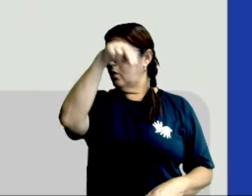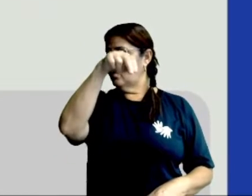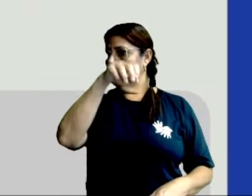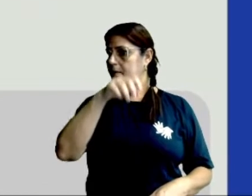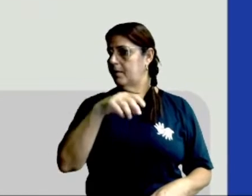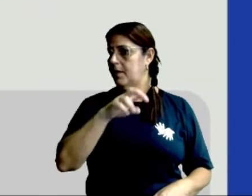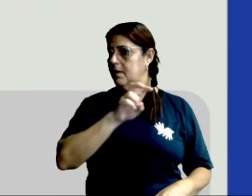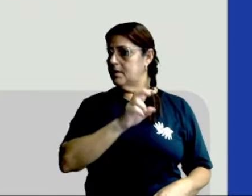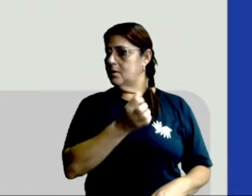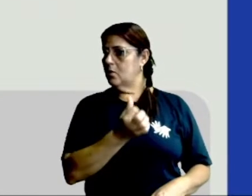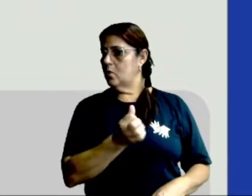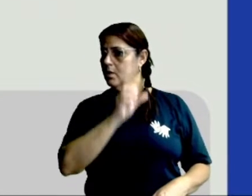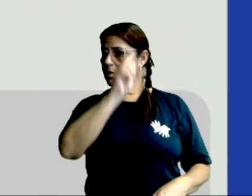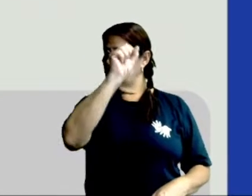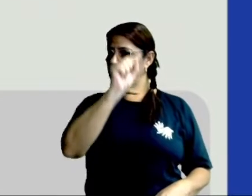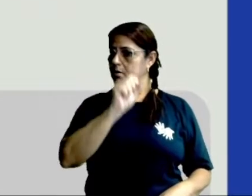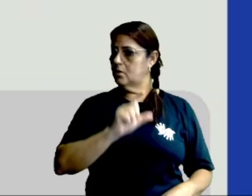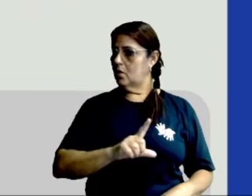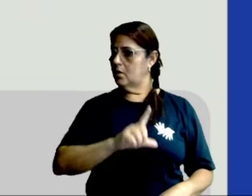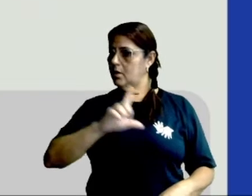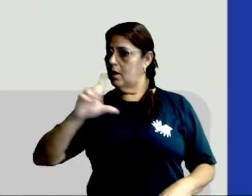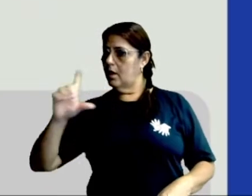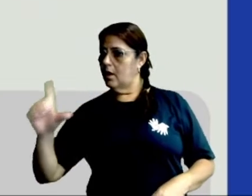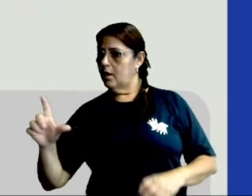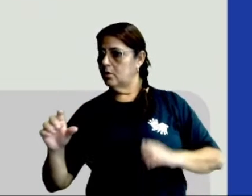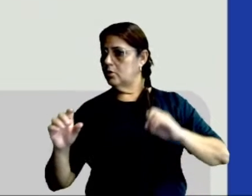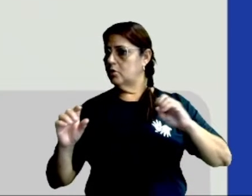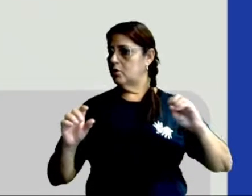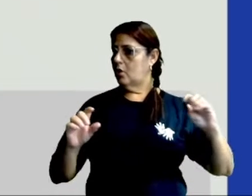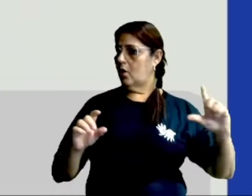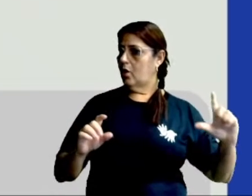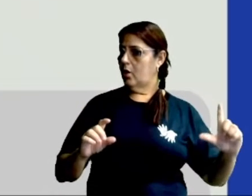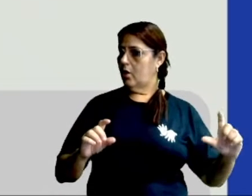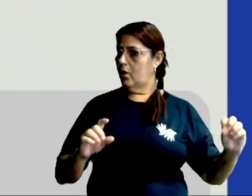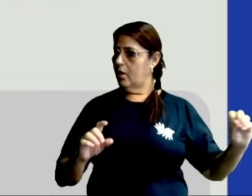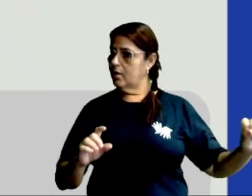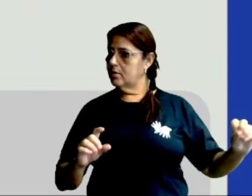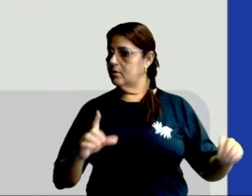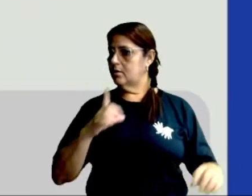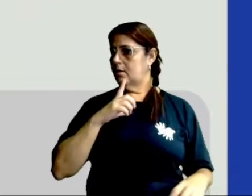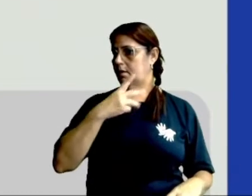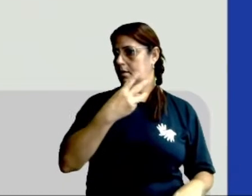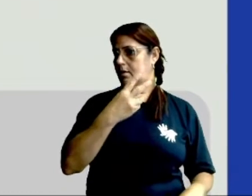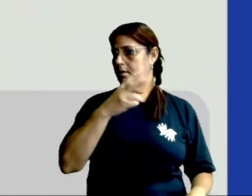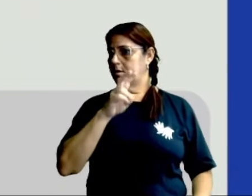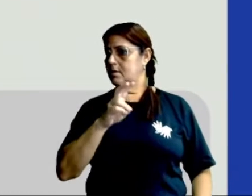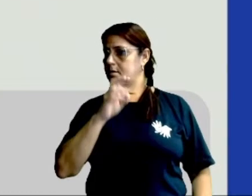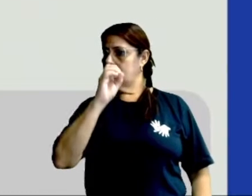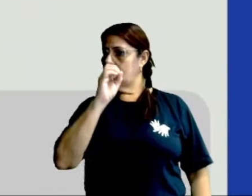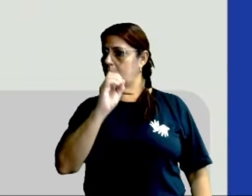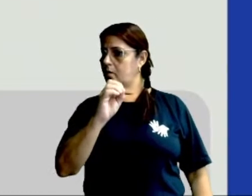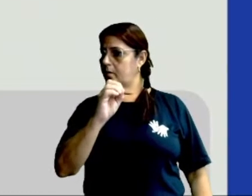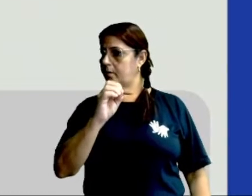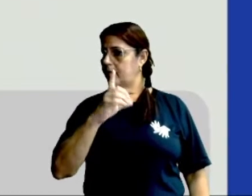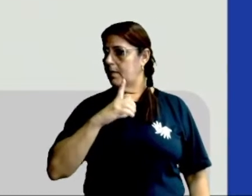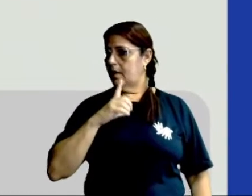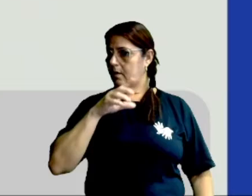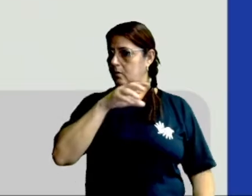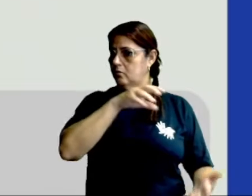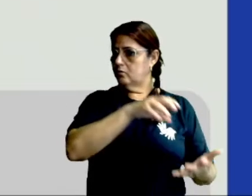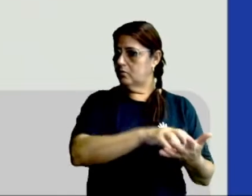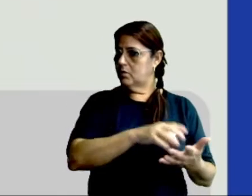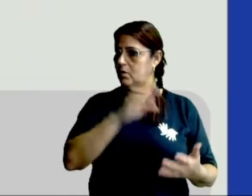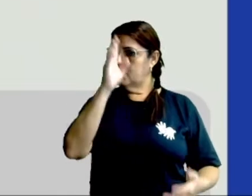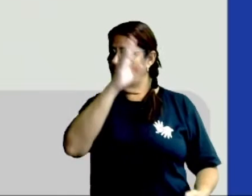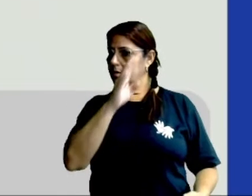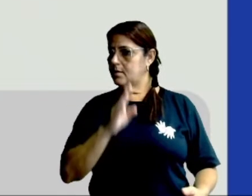sul, e de leste a oeste, desde o meridiano de 35 graus oeste, na Ponta dos Seixas, no Brasil, até o